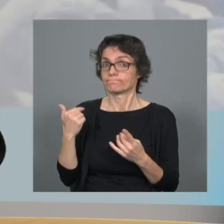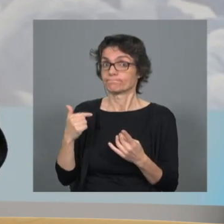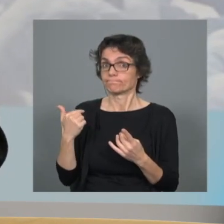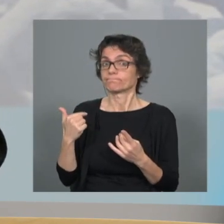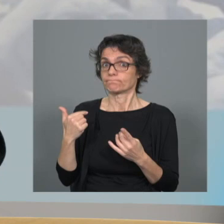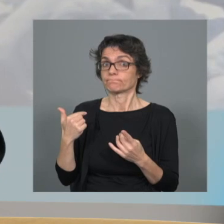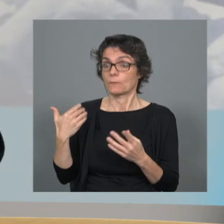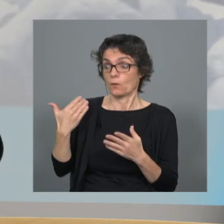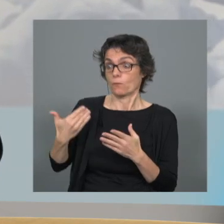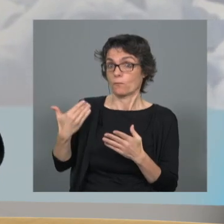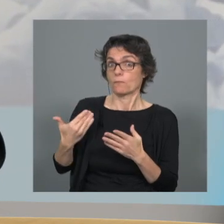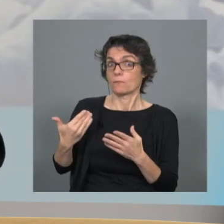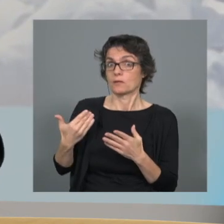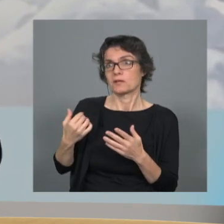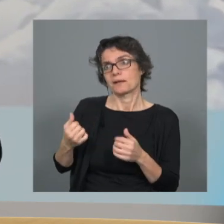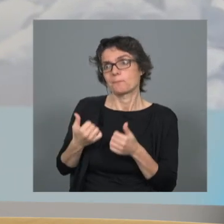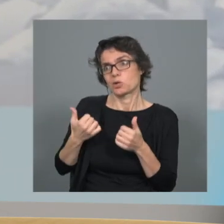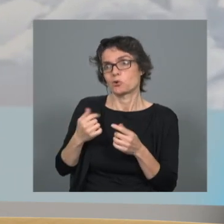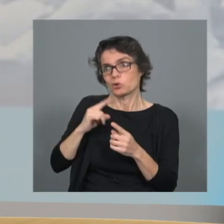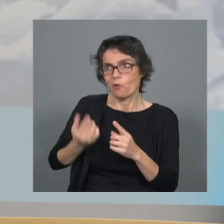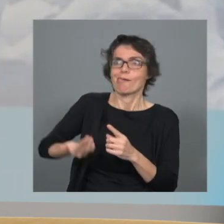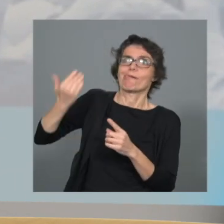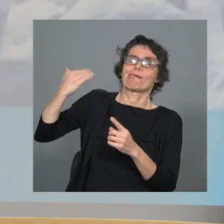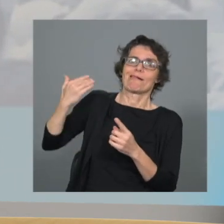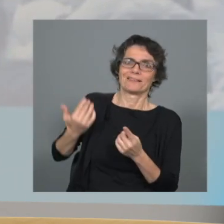pelo menos melhor do que o outono,